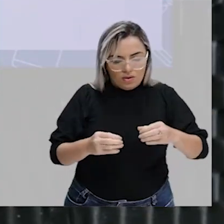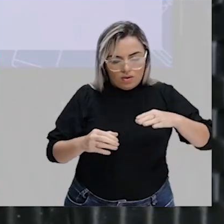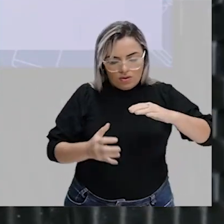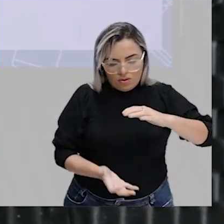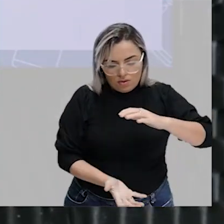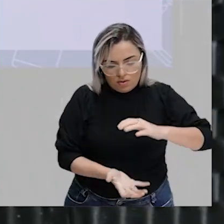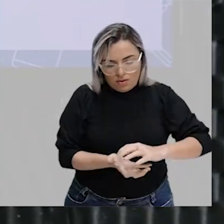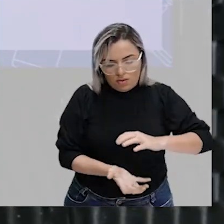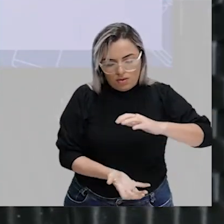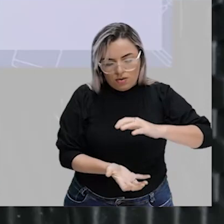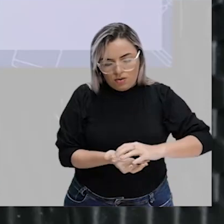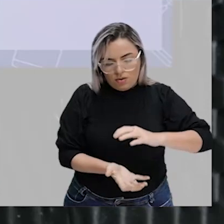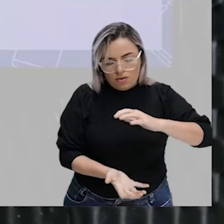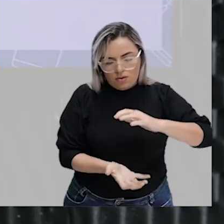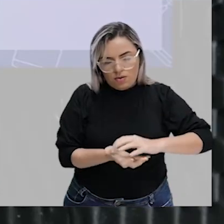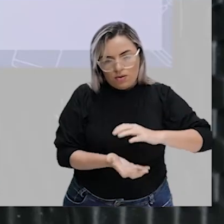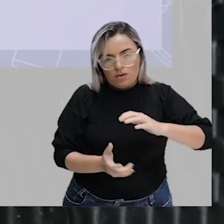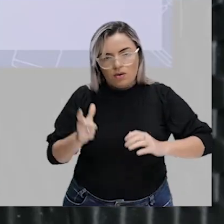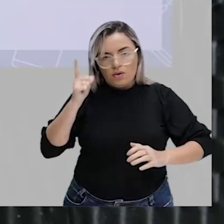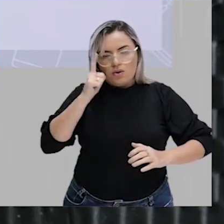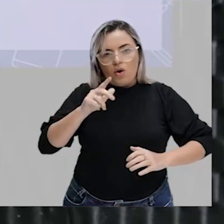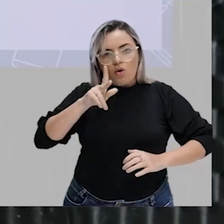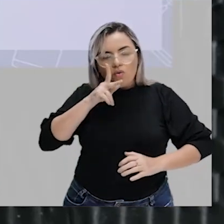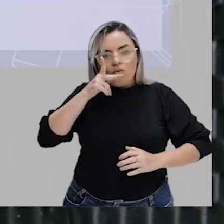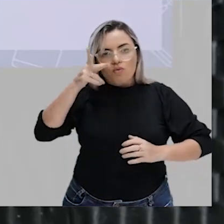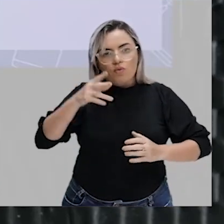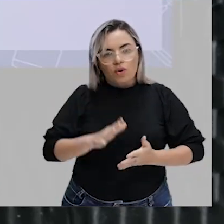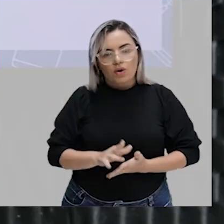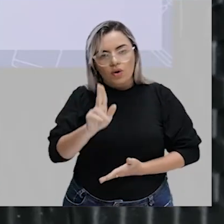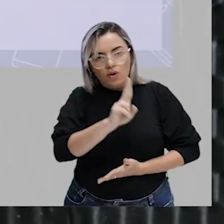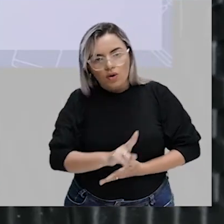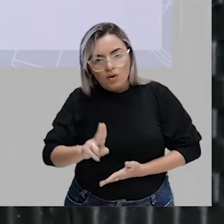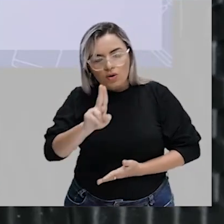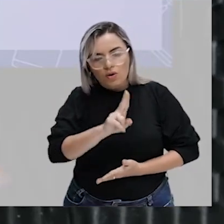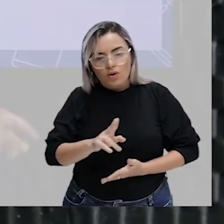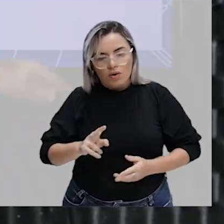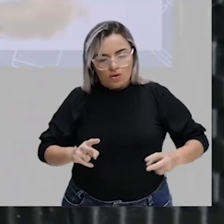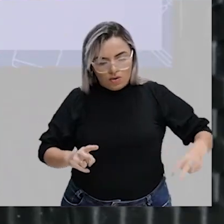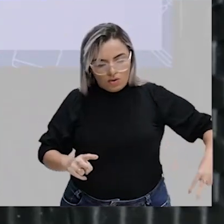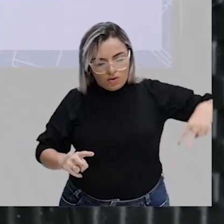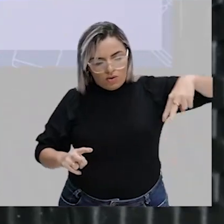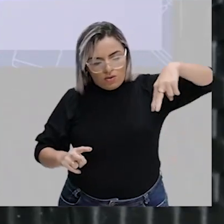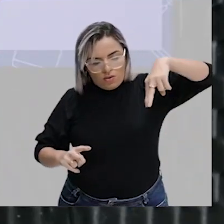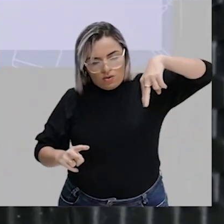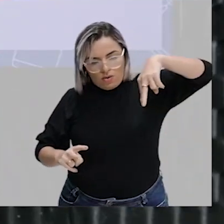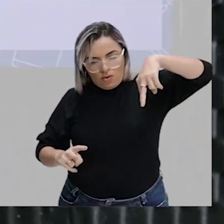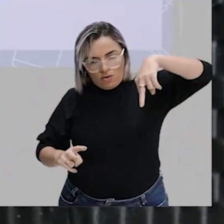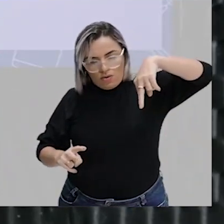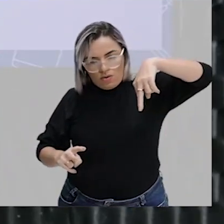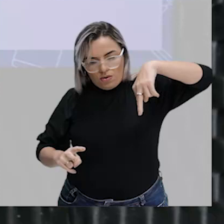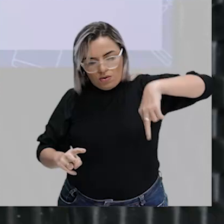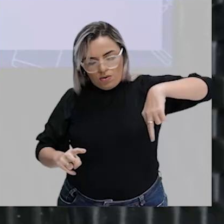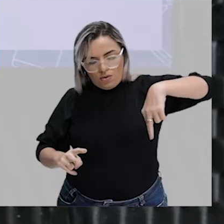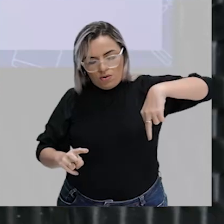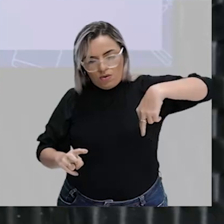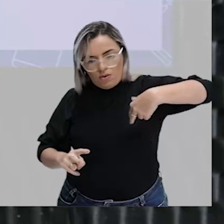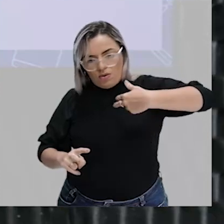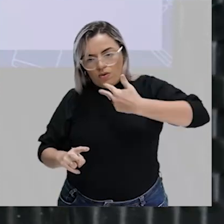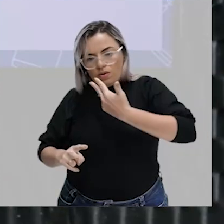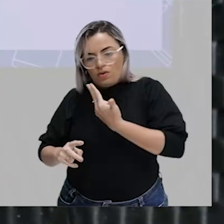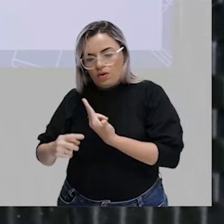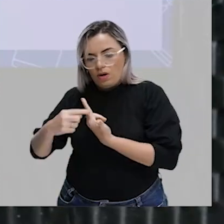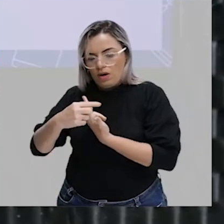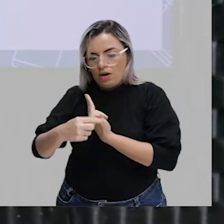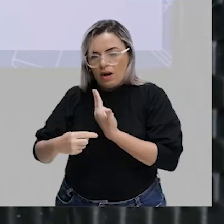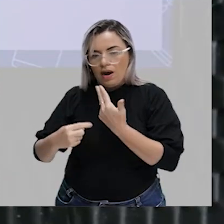ele consegue ter o maior impulso. Ele vai utilizar esse trampolim, vai apoiar suas mãos no cavalo e vai realizar lá